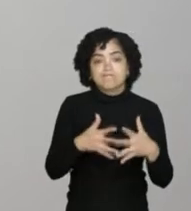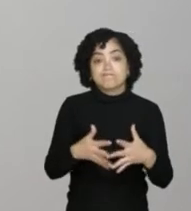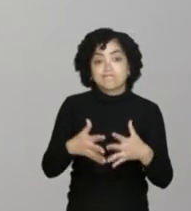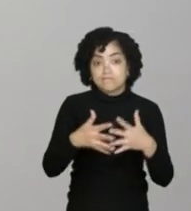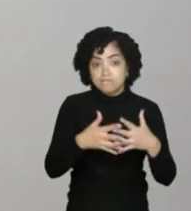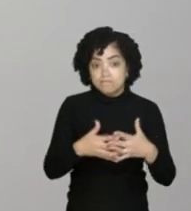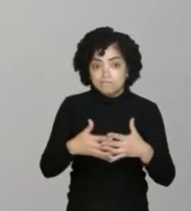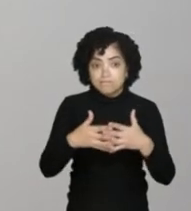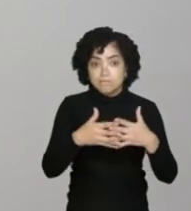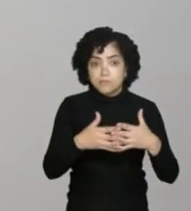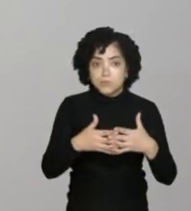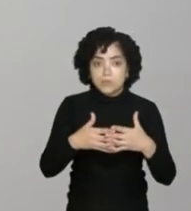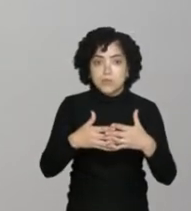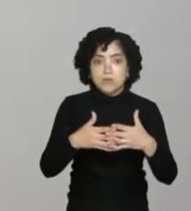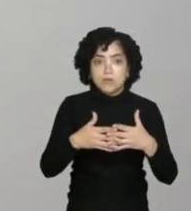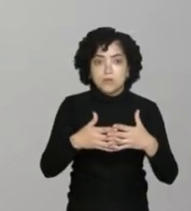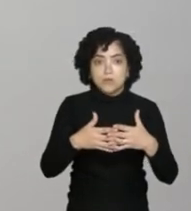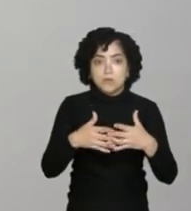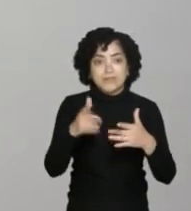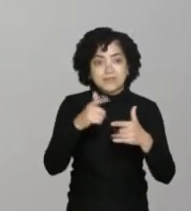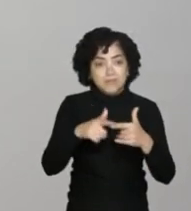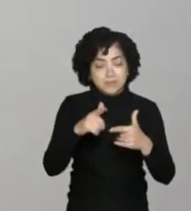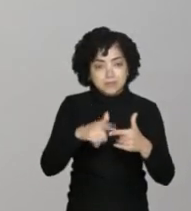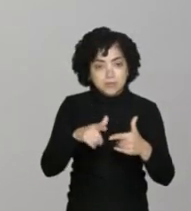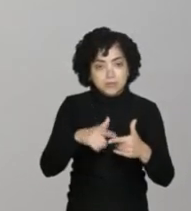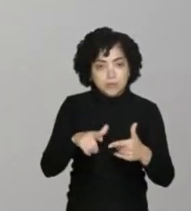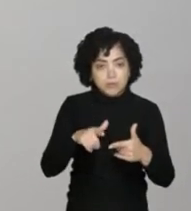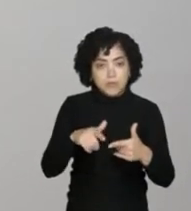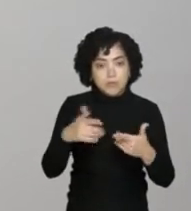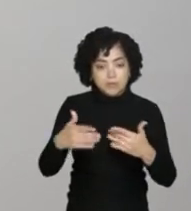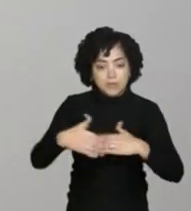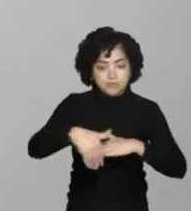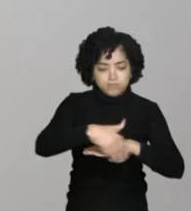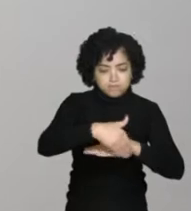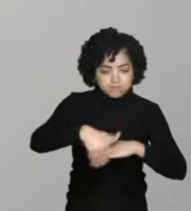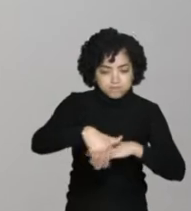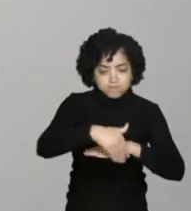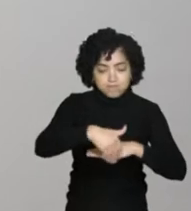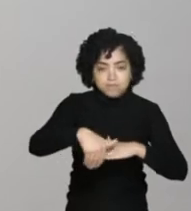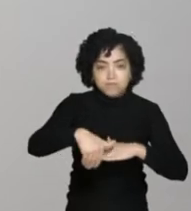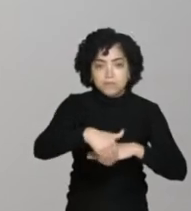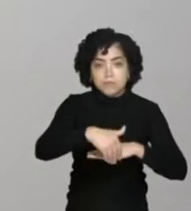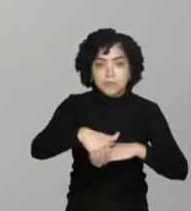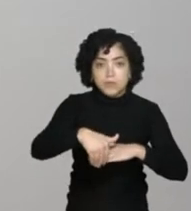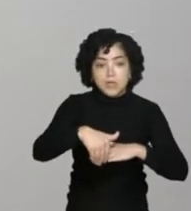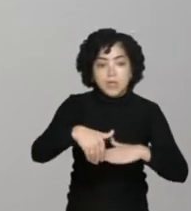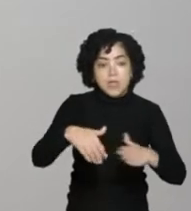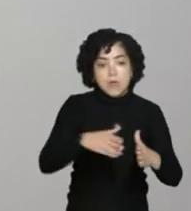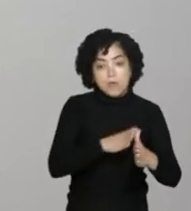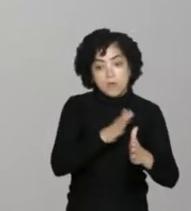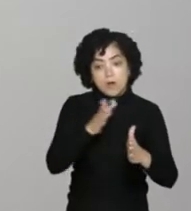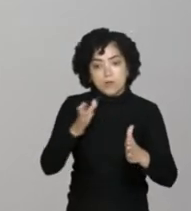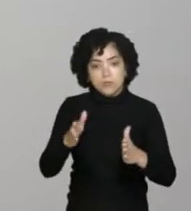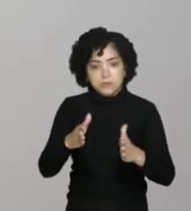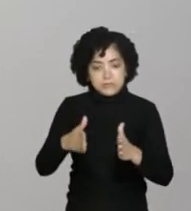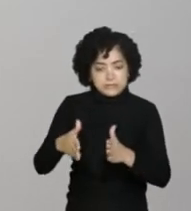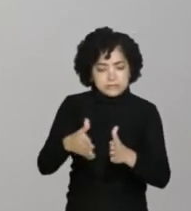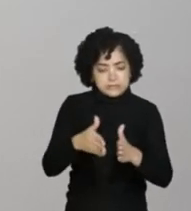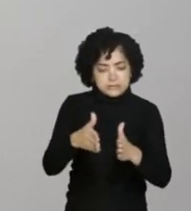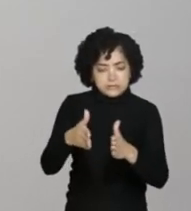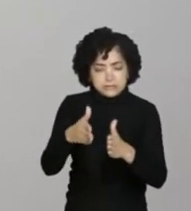Botuverá e vão querer passar por aí. E, na verdade, essa estrada é secundária, é uma estrada estreita, com